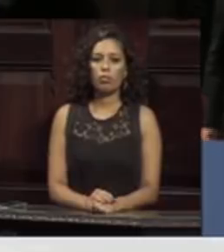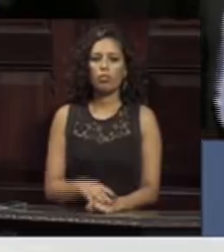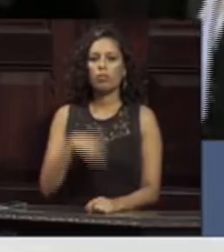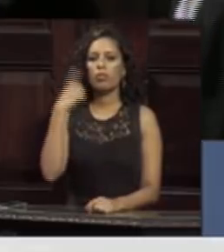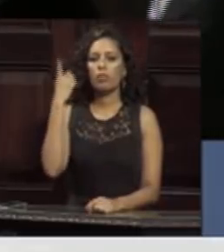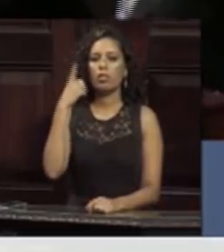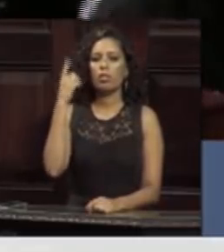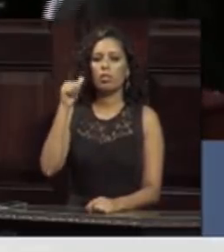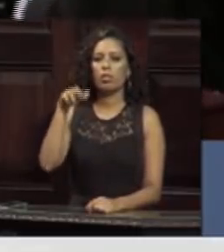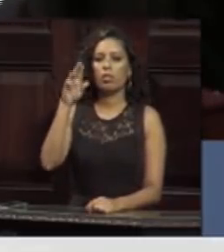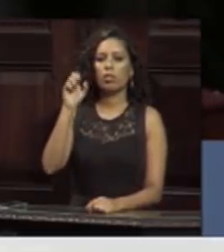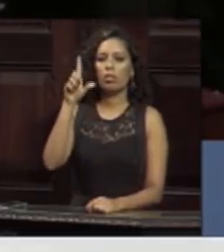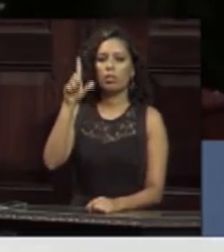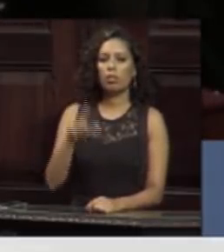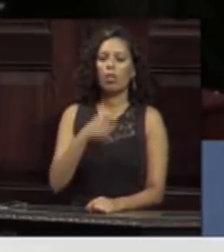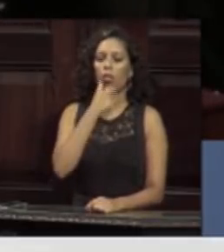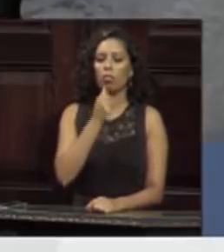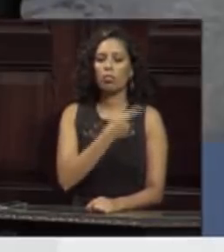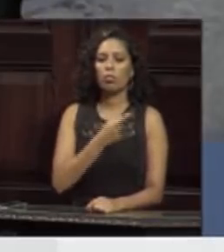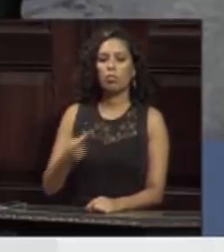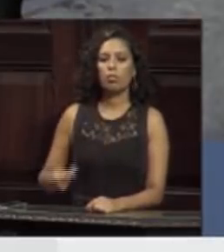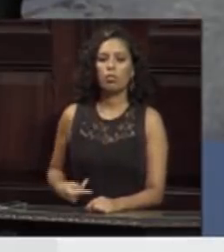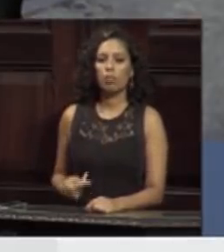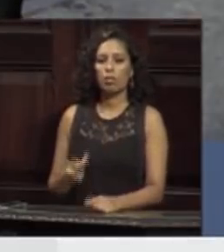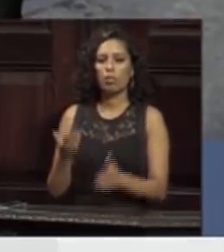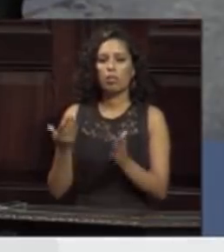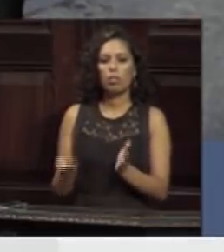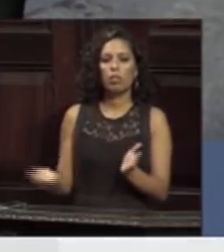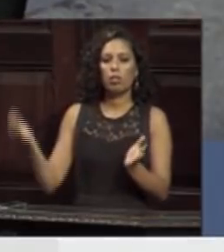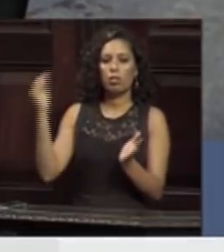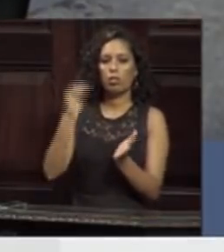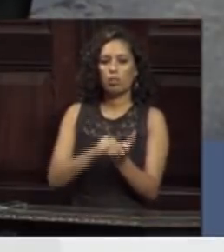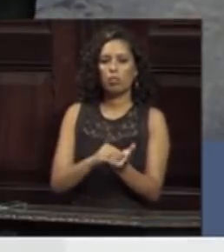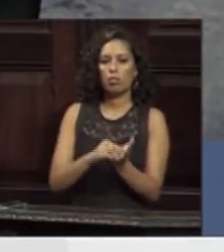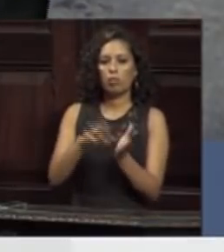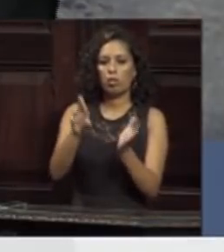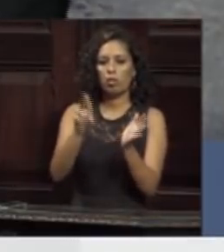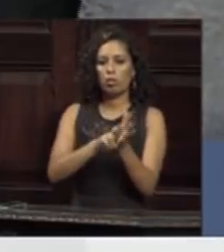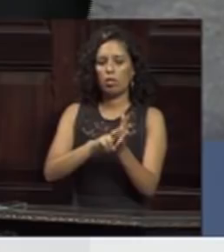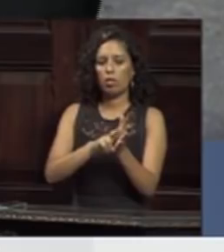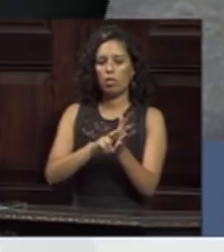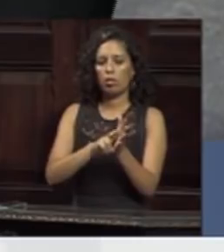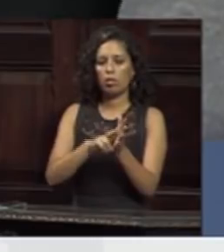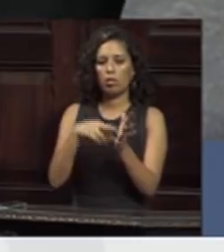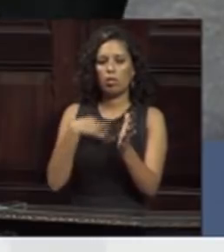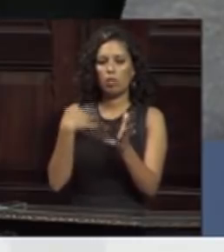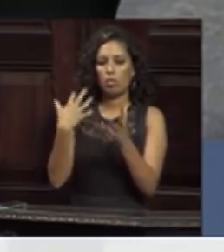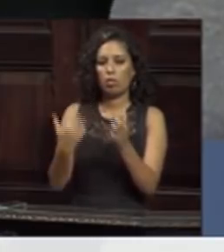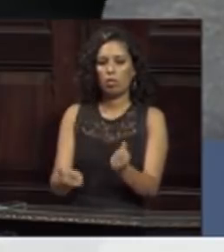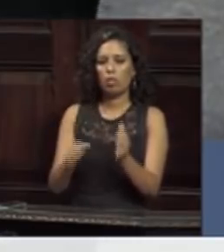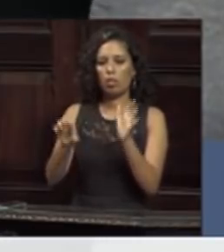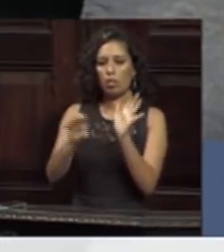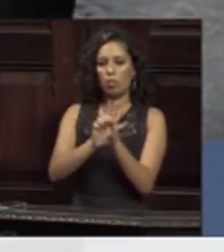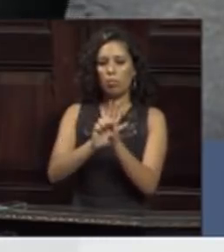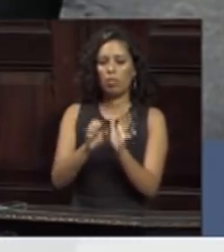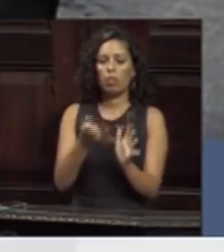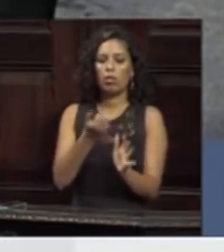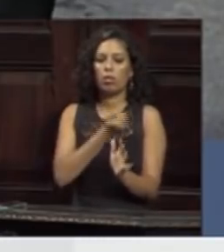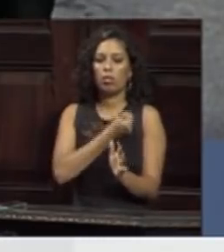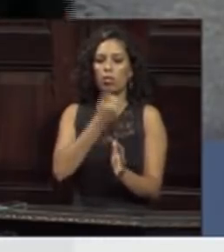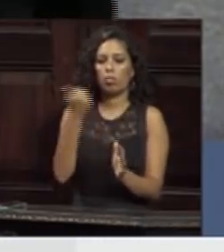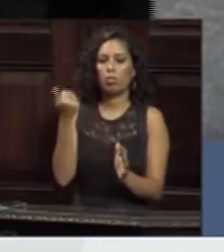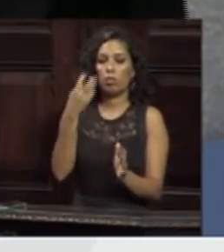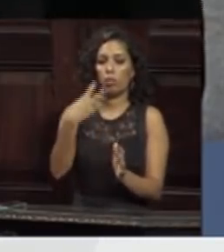Deputado André Lazzaroni. Senhor presidente, só para incluir no meu relatório favorável, a emenda 14 já está incluída aqui